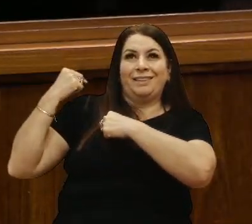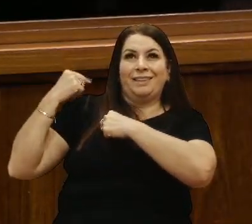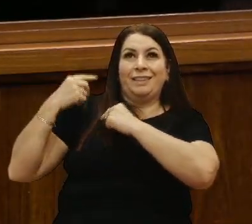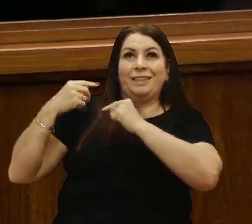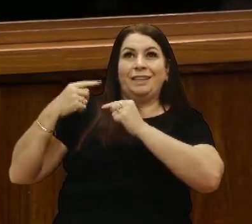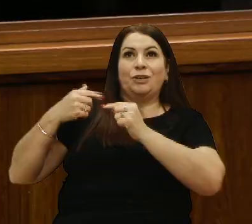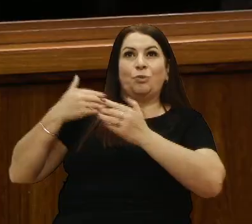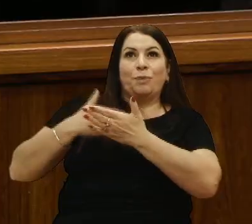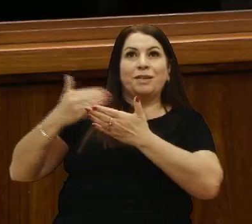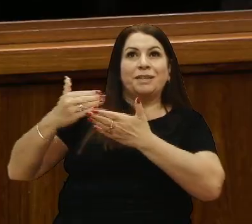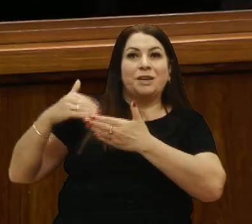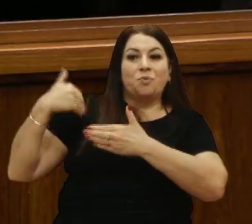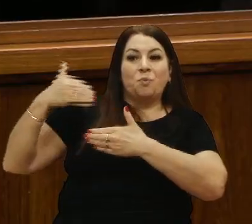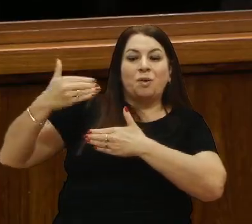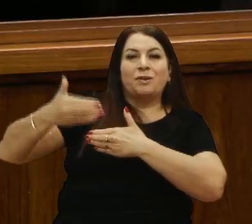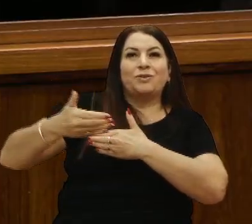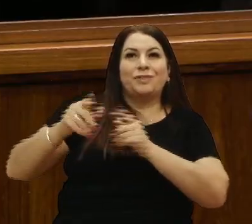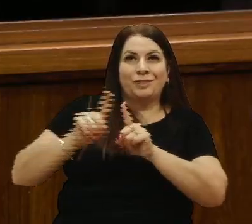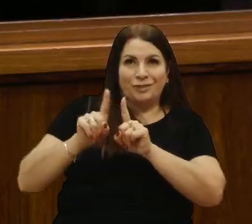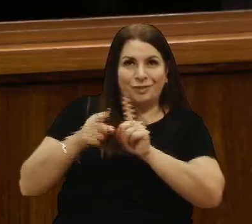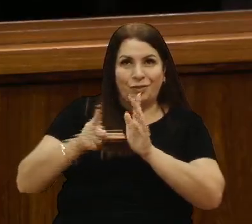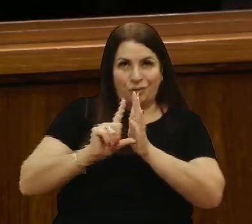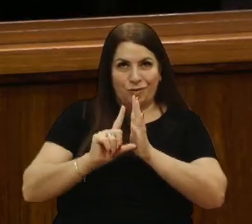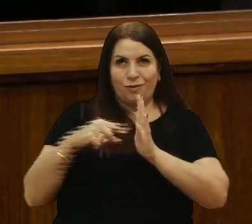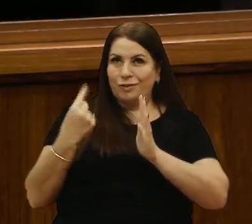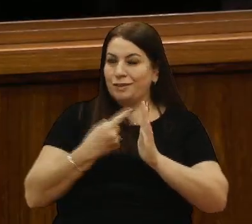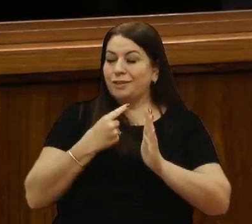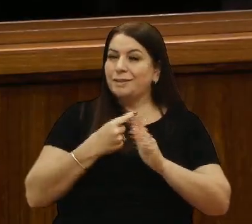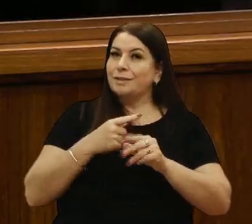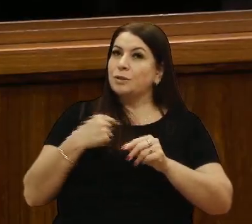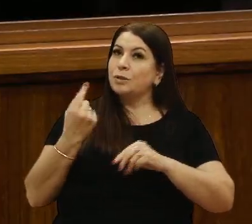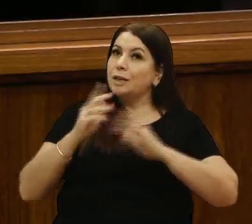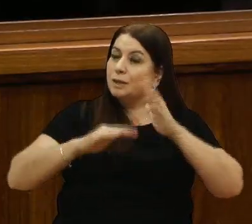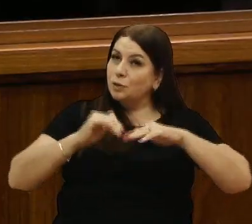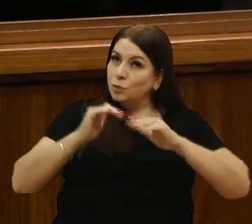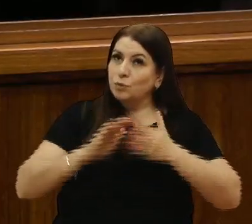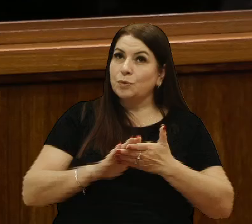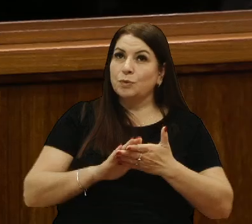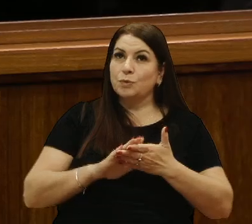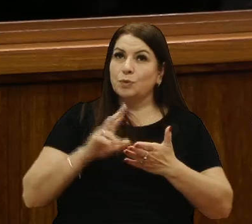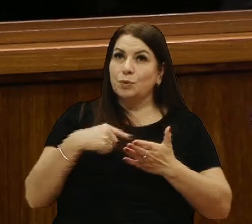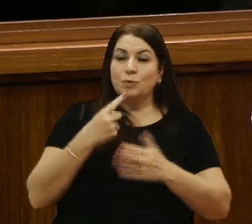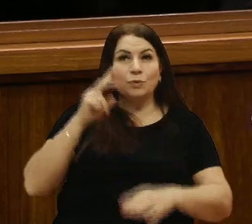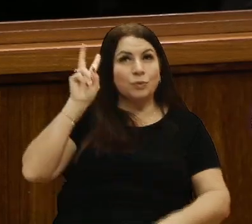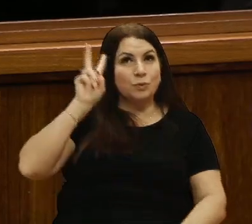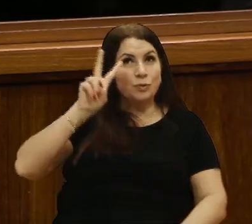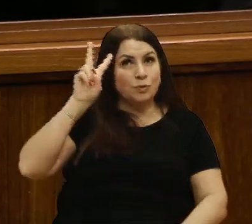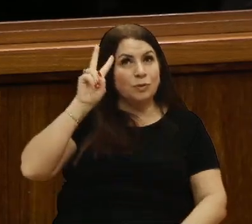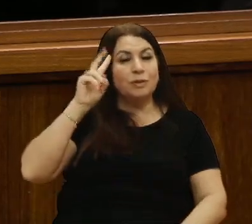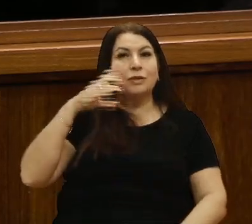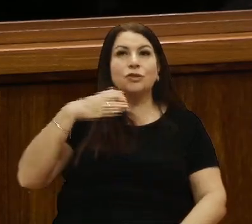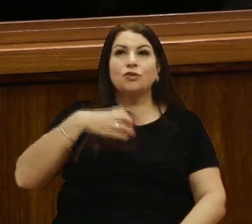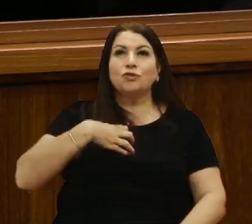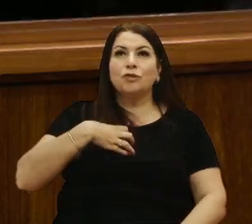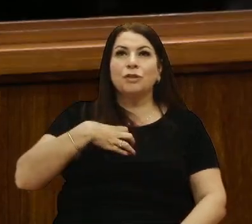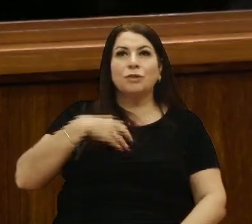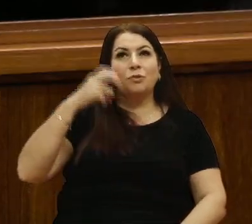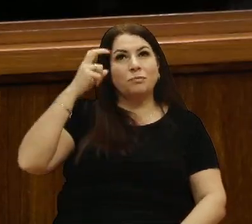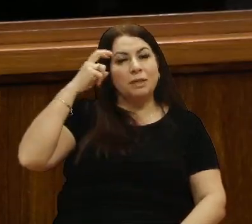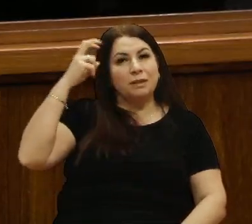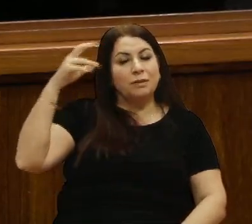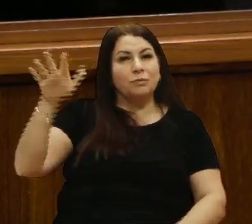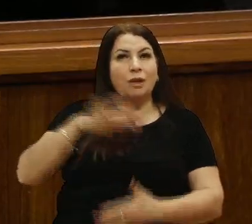vieram antes de nós, daquelas que constroem a nossa história de forma